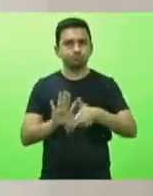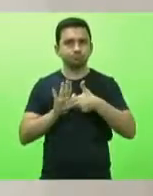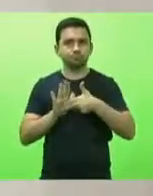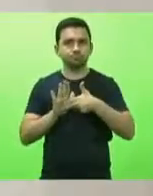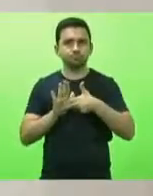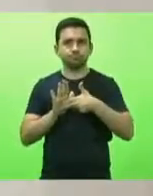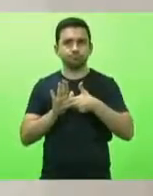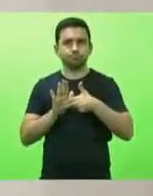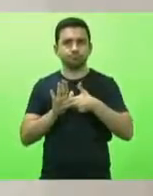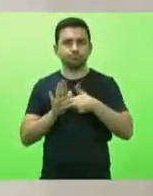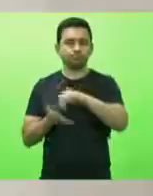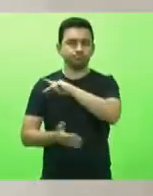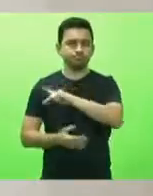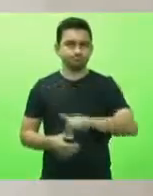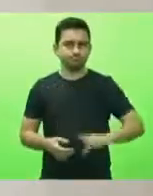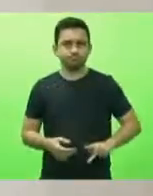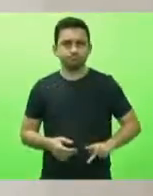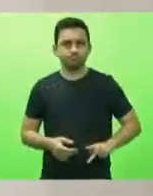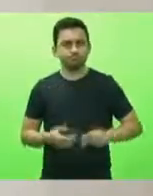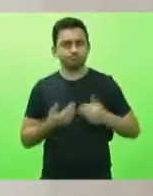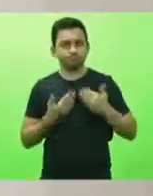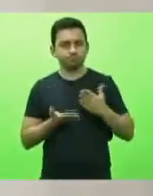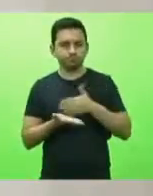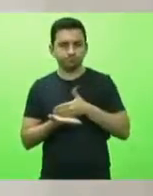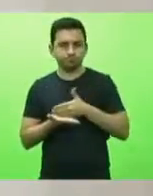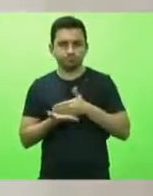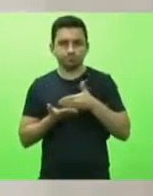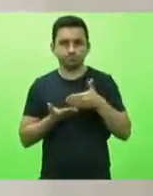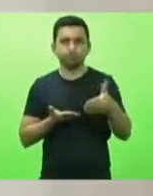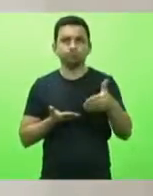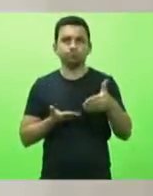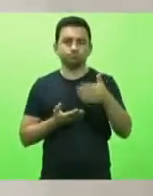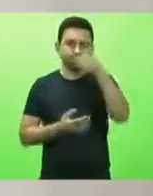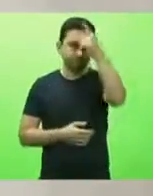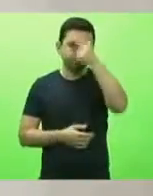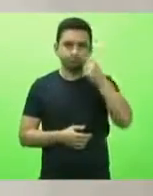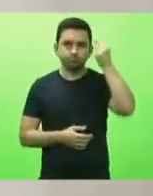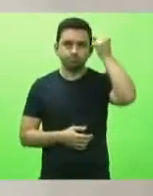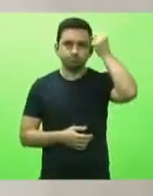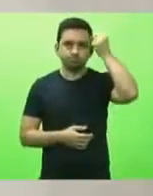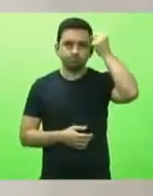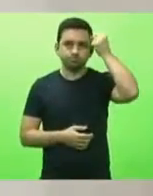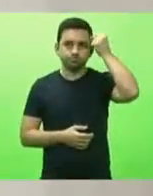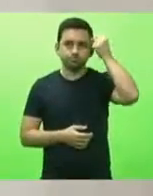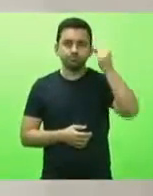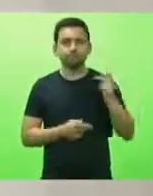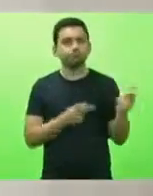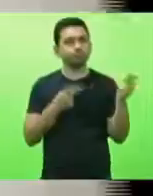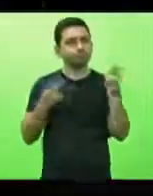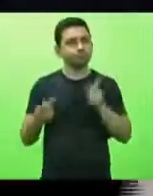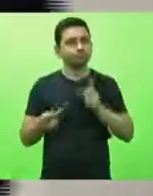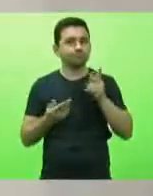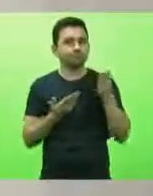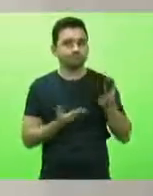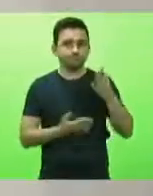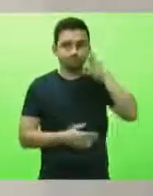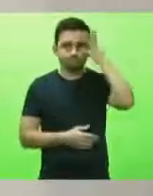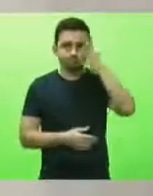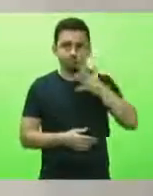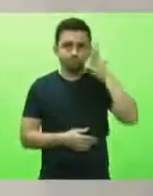contínuo, o senhor presidente deu por empossada a senhora deputada Dirce Heiderscheidt e convidou-a para fazer uso da